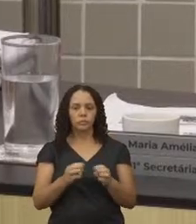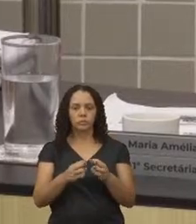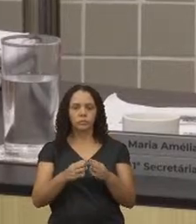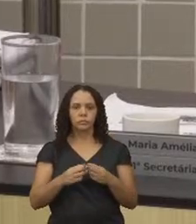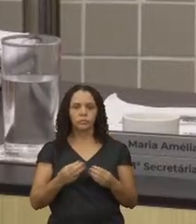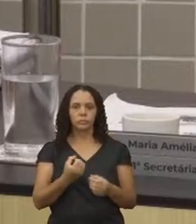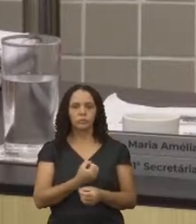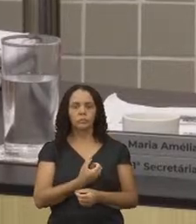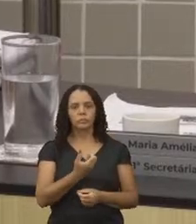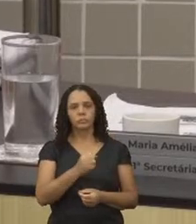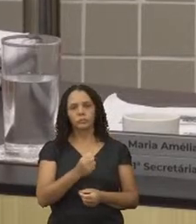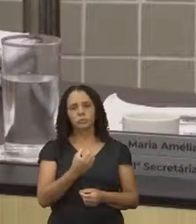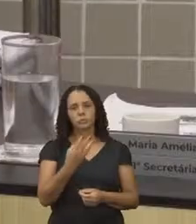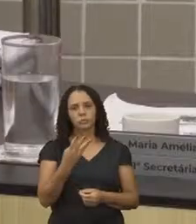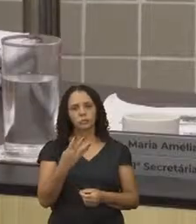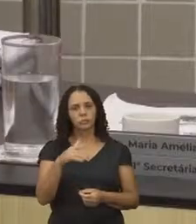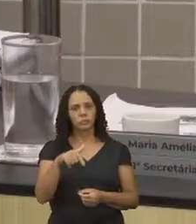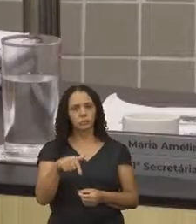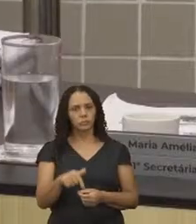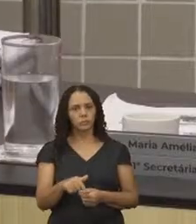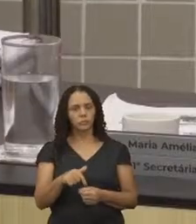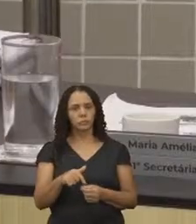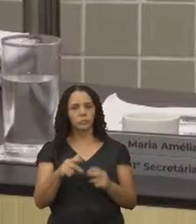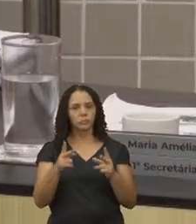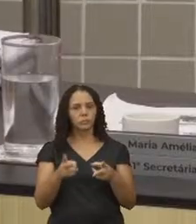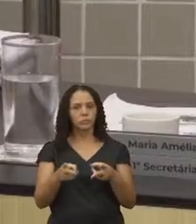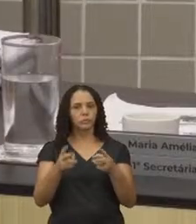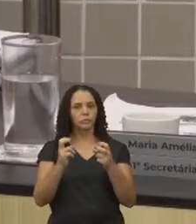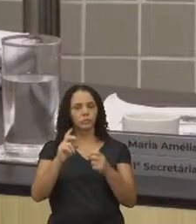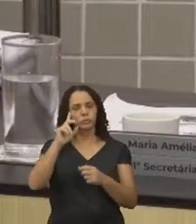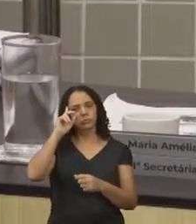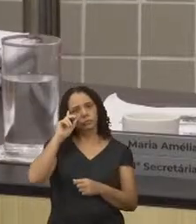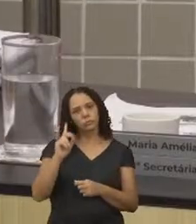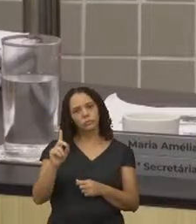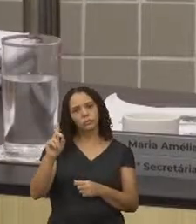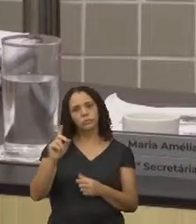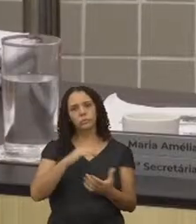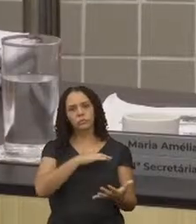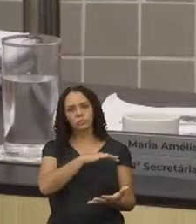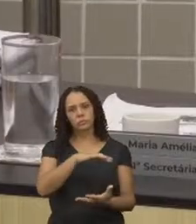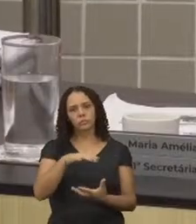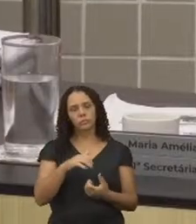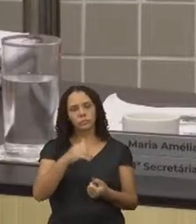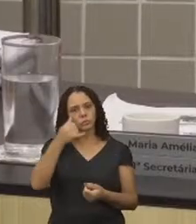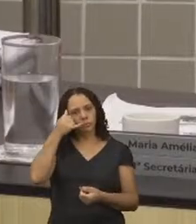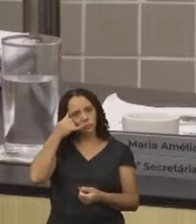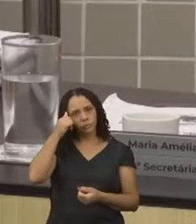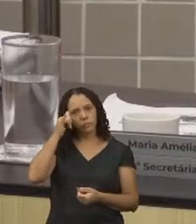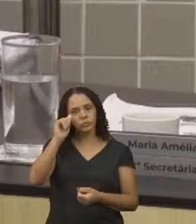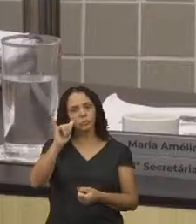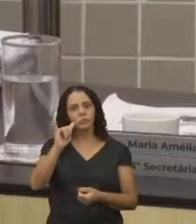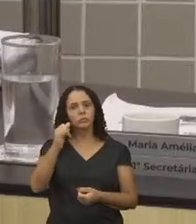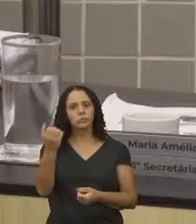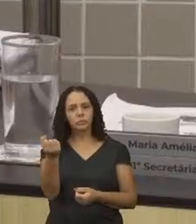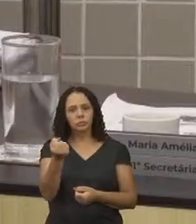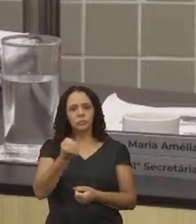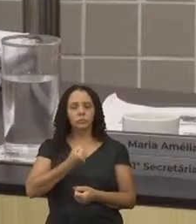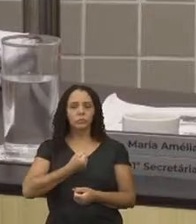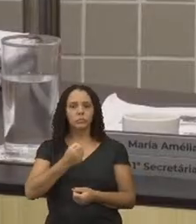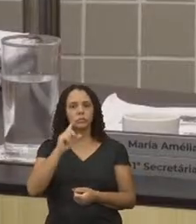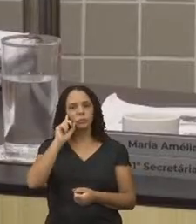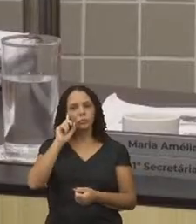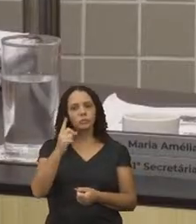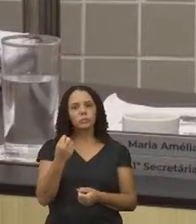Moção 847, moção de reconhecimento pelo Dia Mundial da Prevenção ao Suicídio,